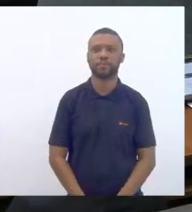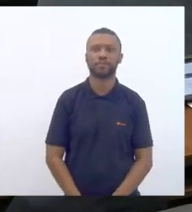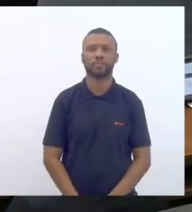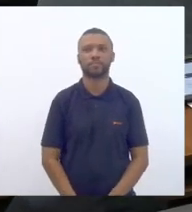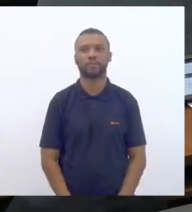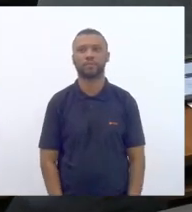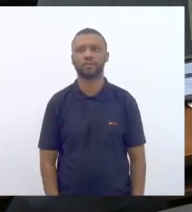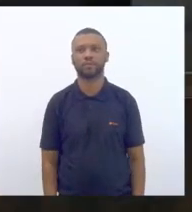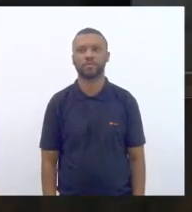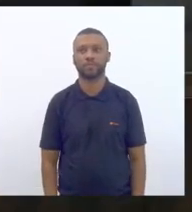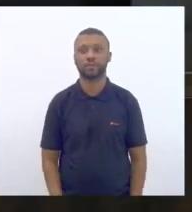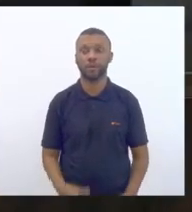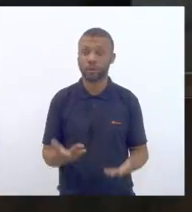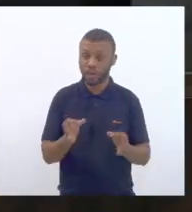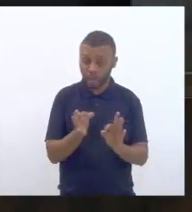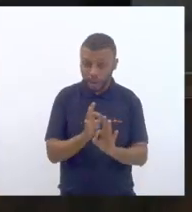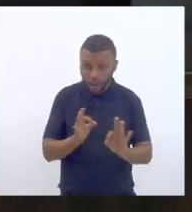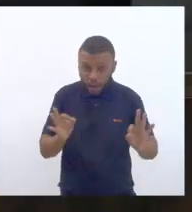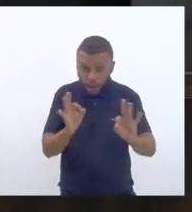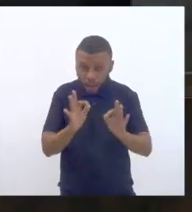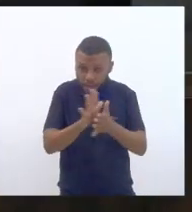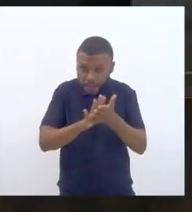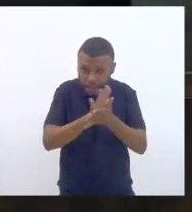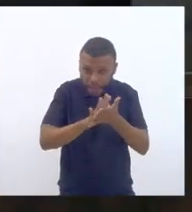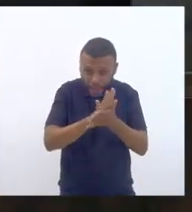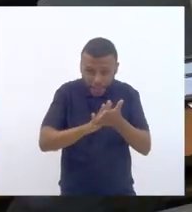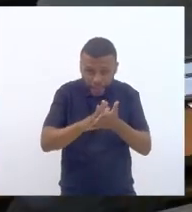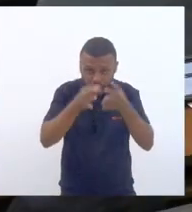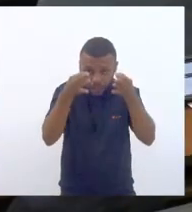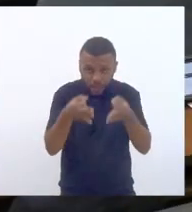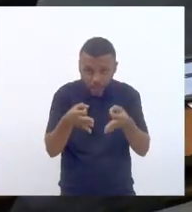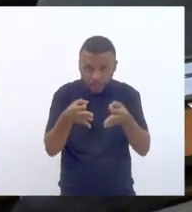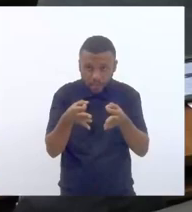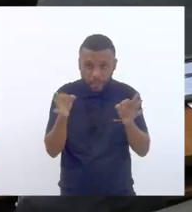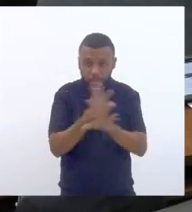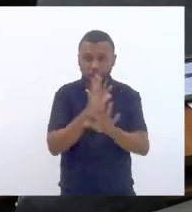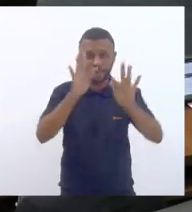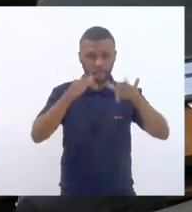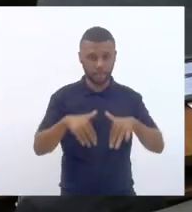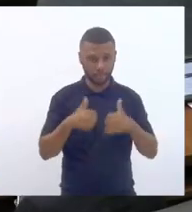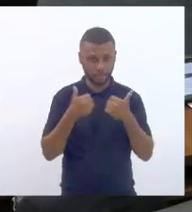Não temos mais nada, não é isso, deputado Luiz? Acabou.